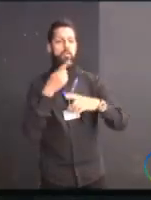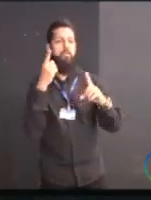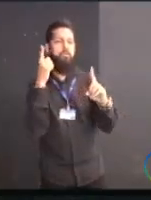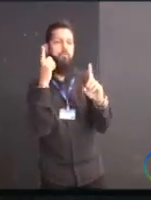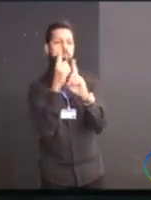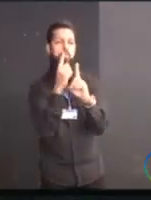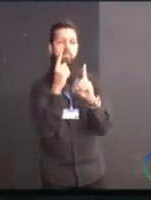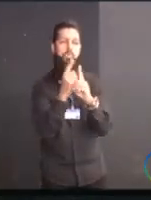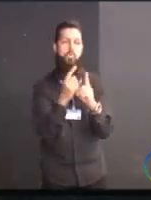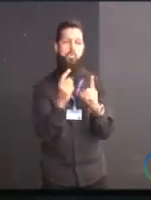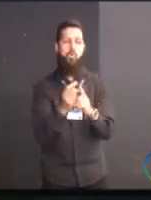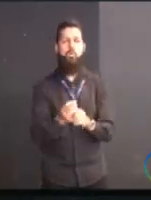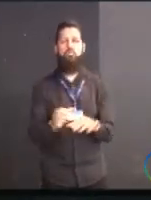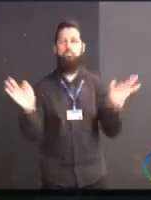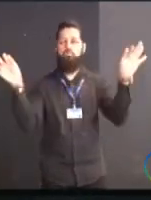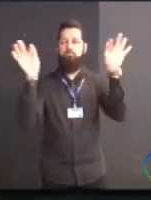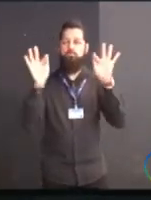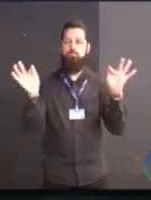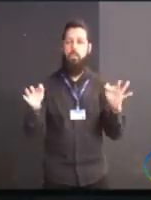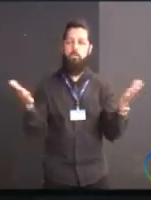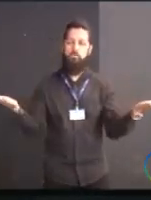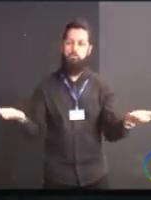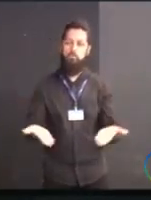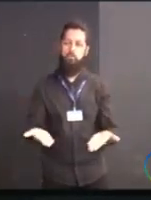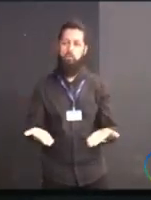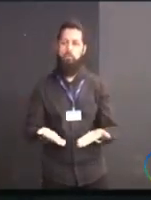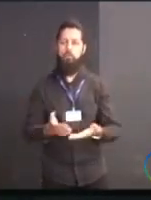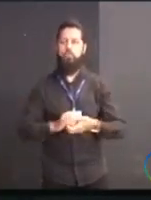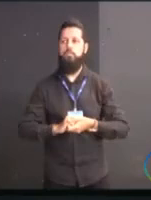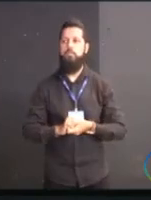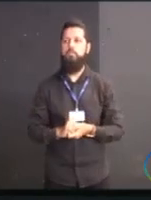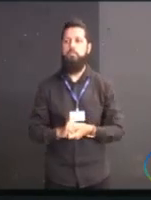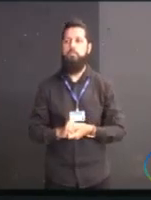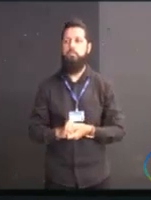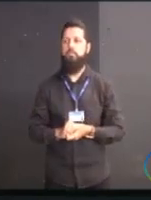De amigos de Chico Xavier. Eu agora